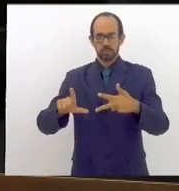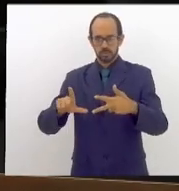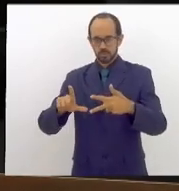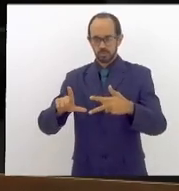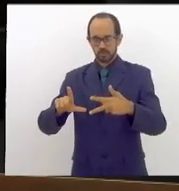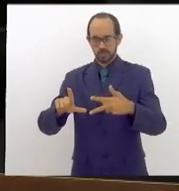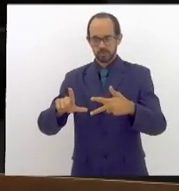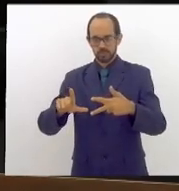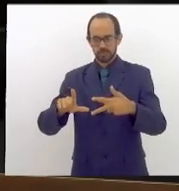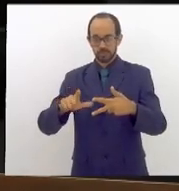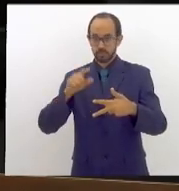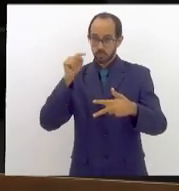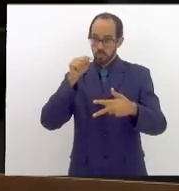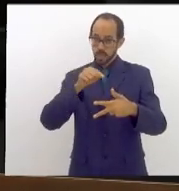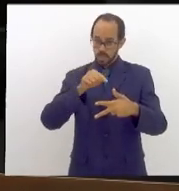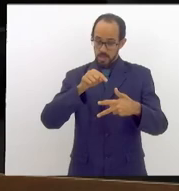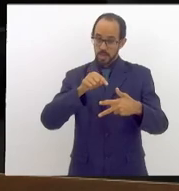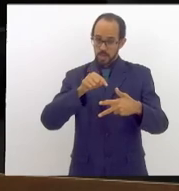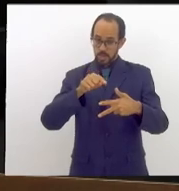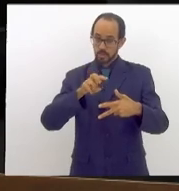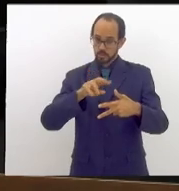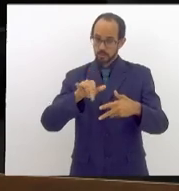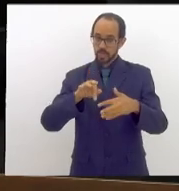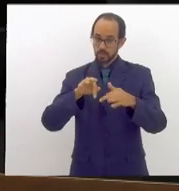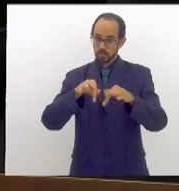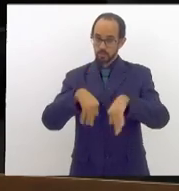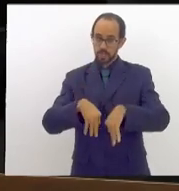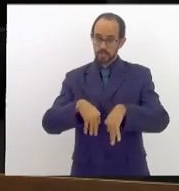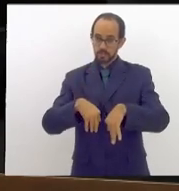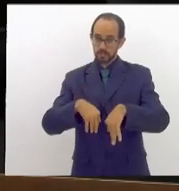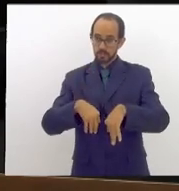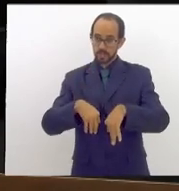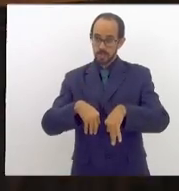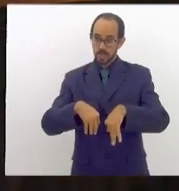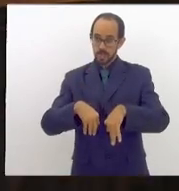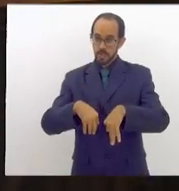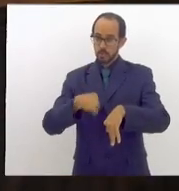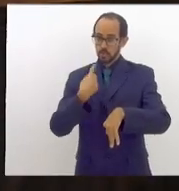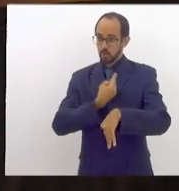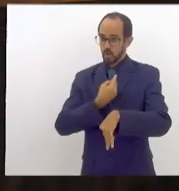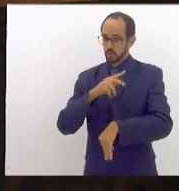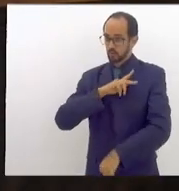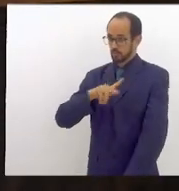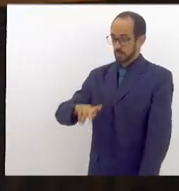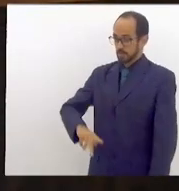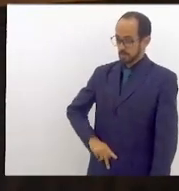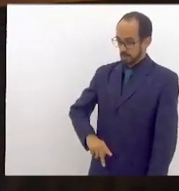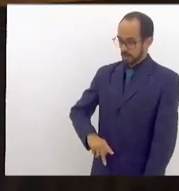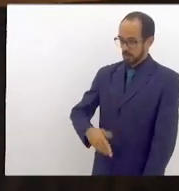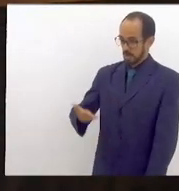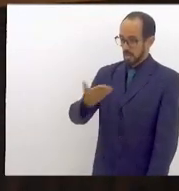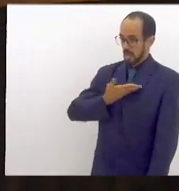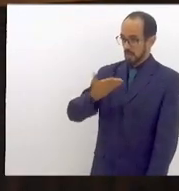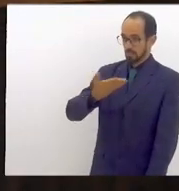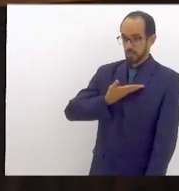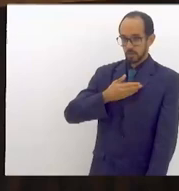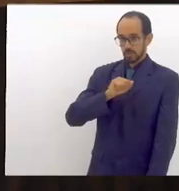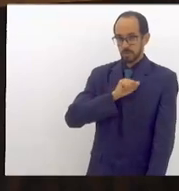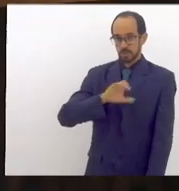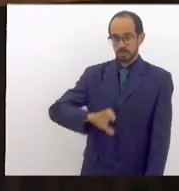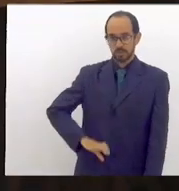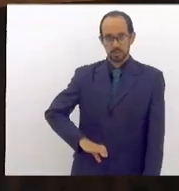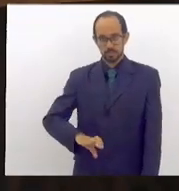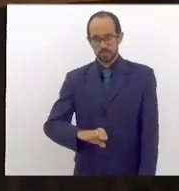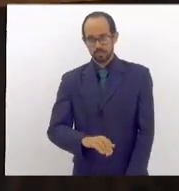vamos nos despedir do nosso Presidente amigo André Ceciliano